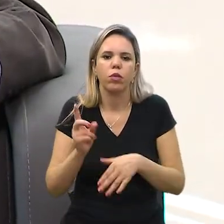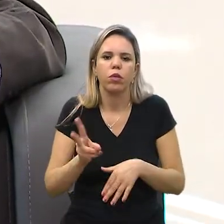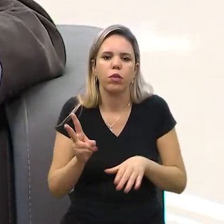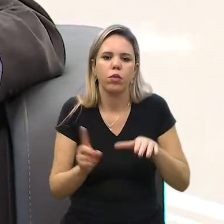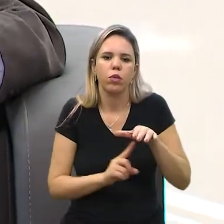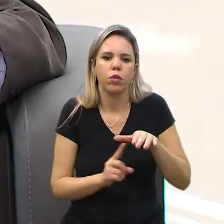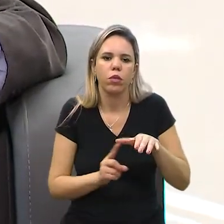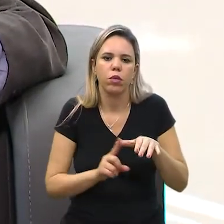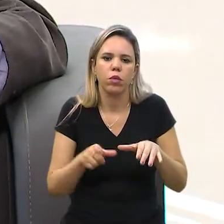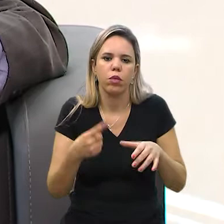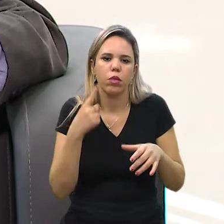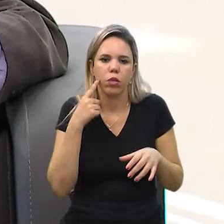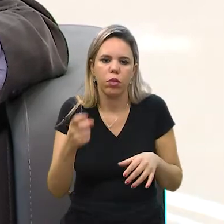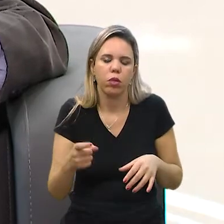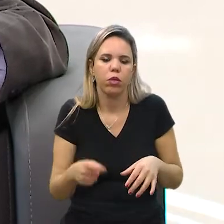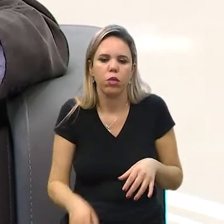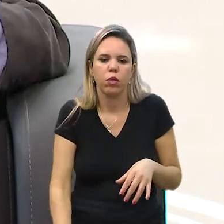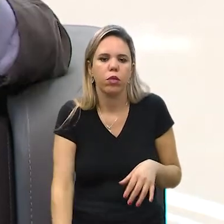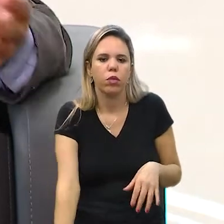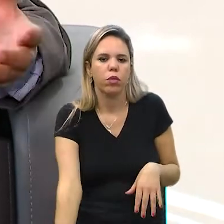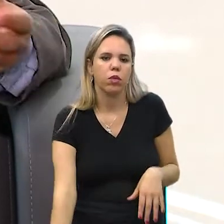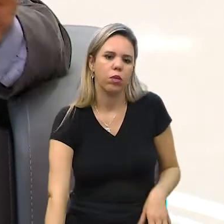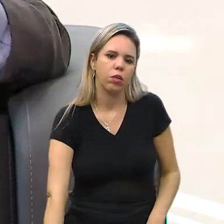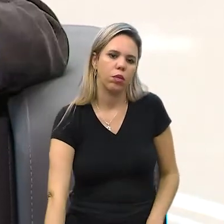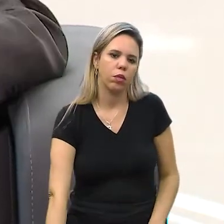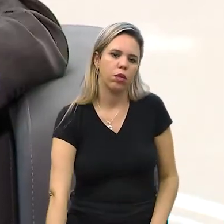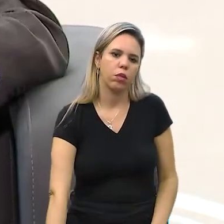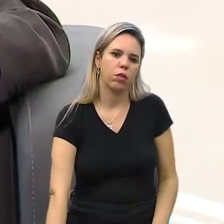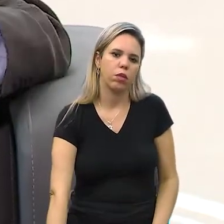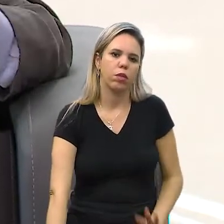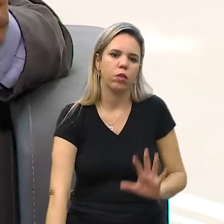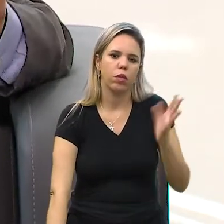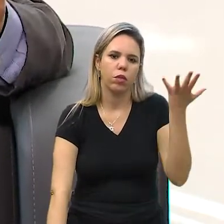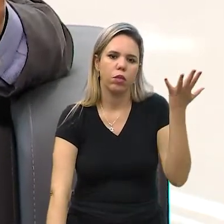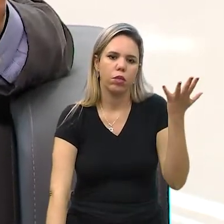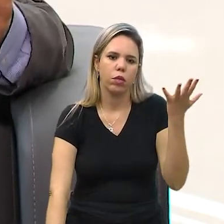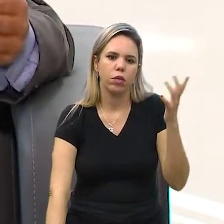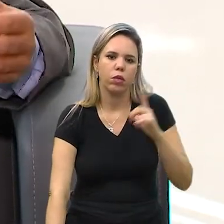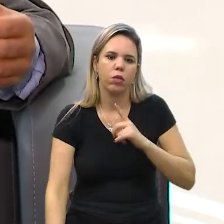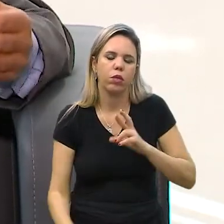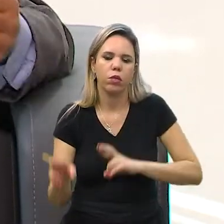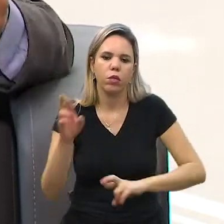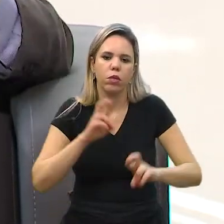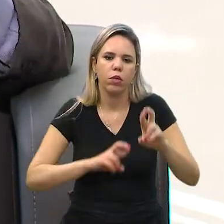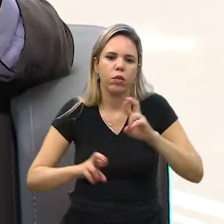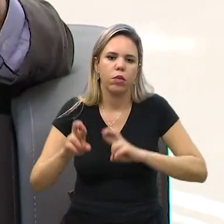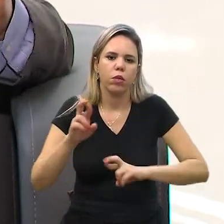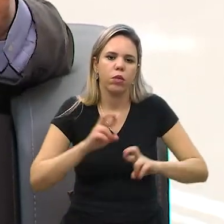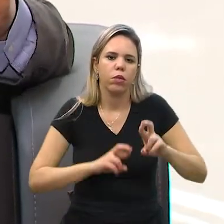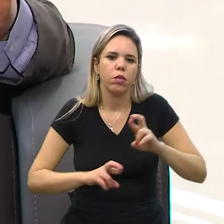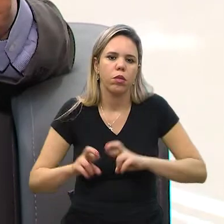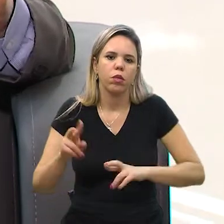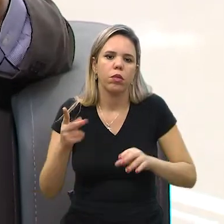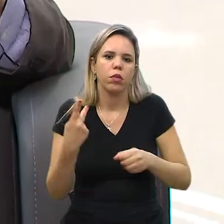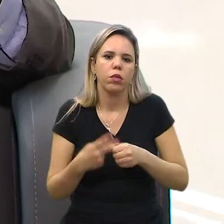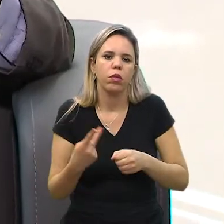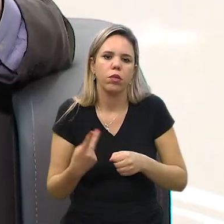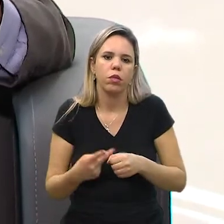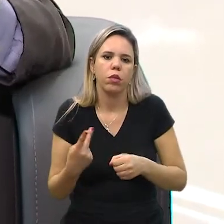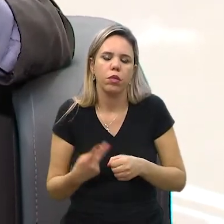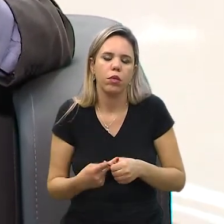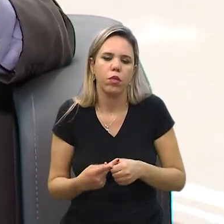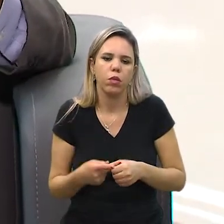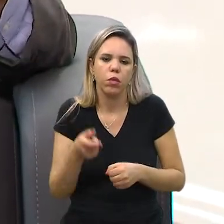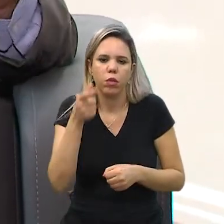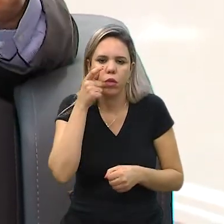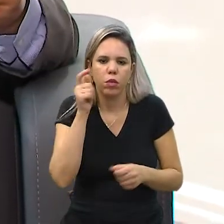cliente, porque isso é interessante para eles. Então, o que ocorre? Você tem que analisar o produto para ver